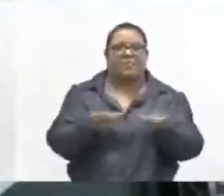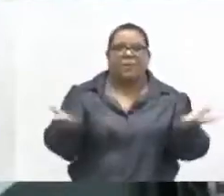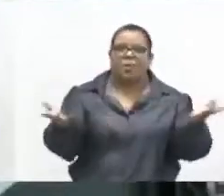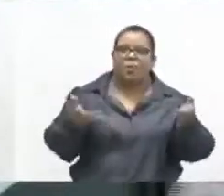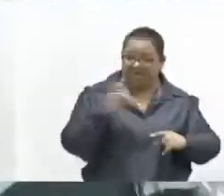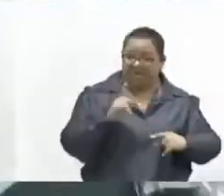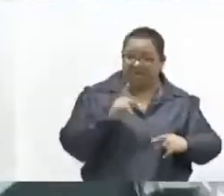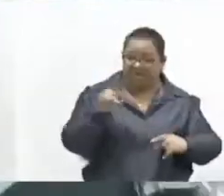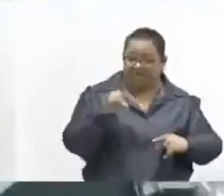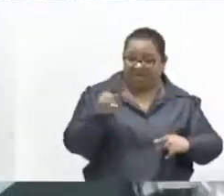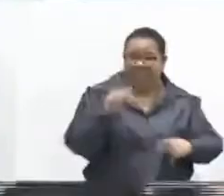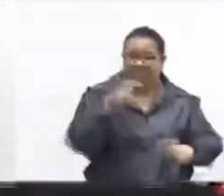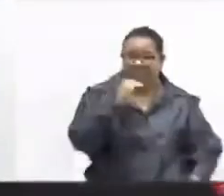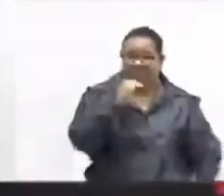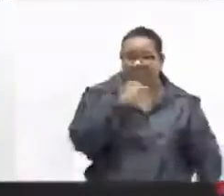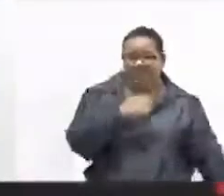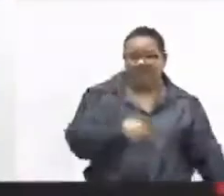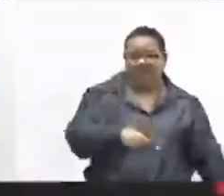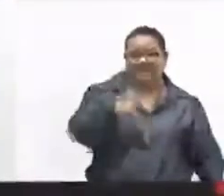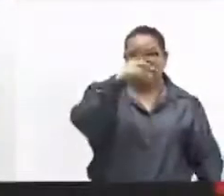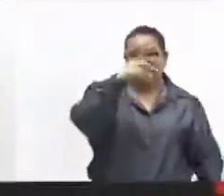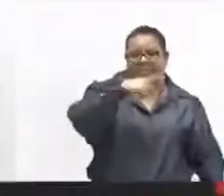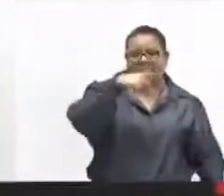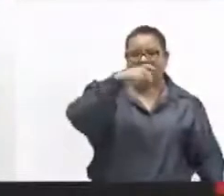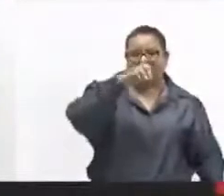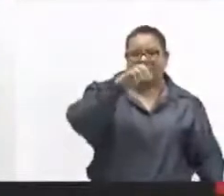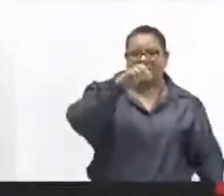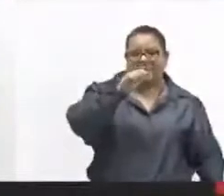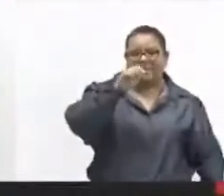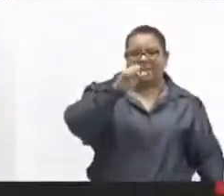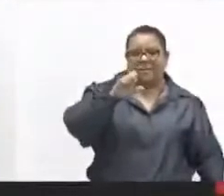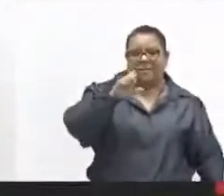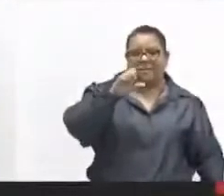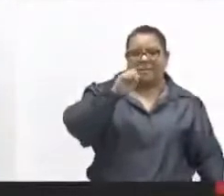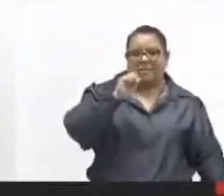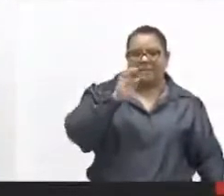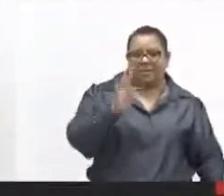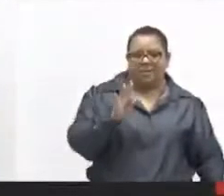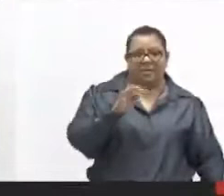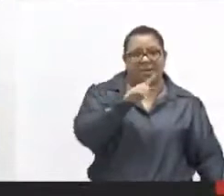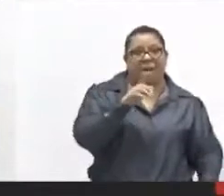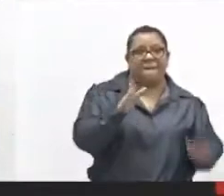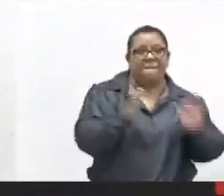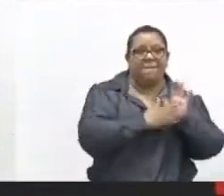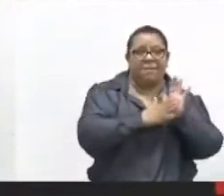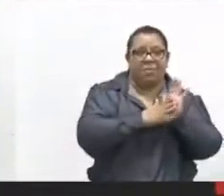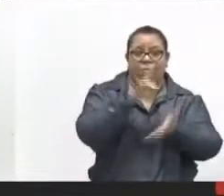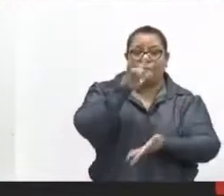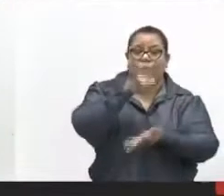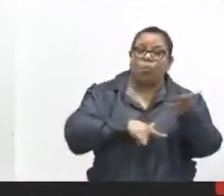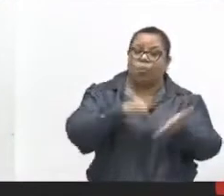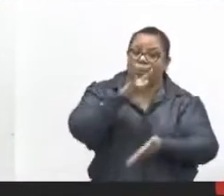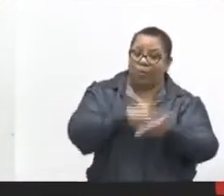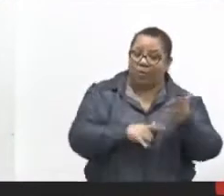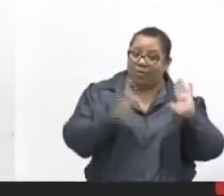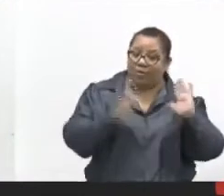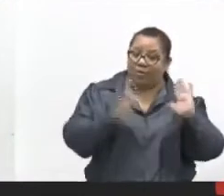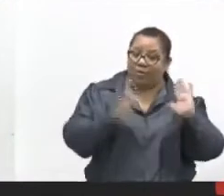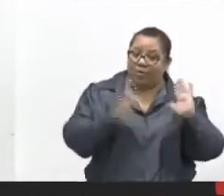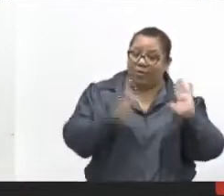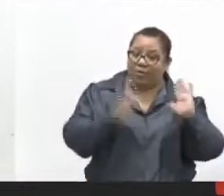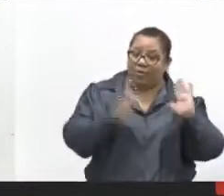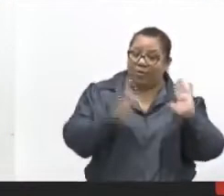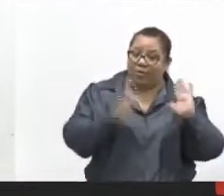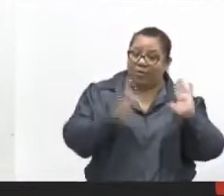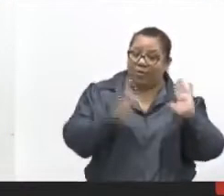o PIAEST, que é o Plano Estadual de Assistência Estudantil, nós estamos aqui dando nome já para ele nessa proposta de documento, que é o PIAEST, Ele vai ter como